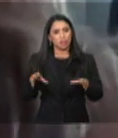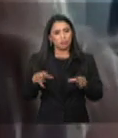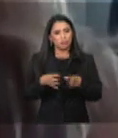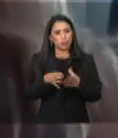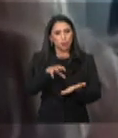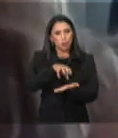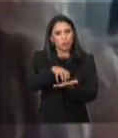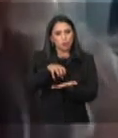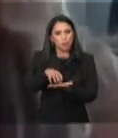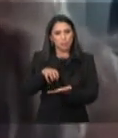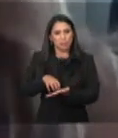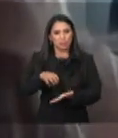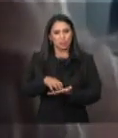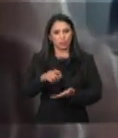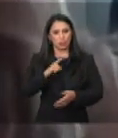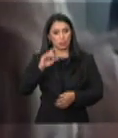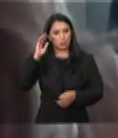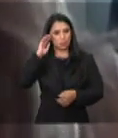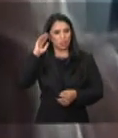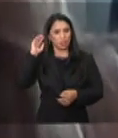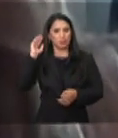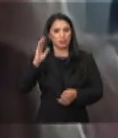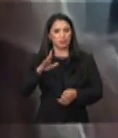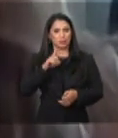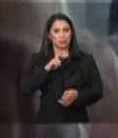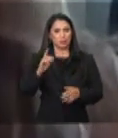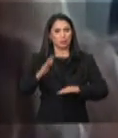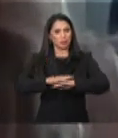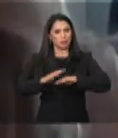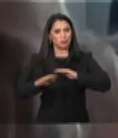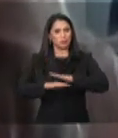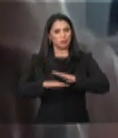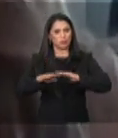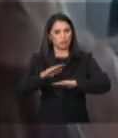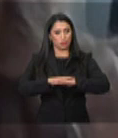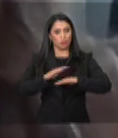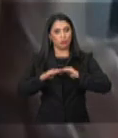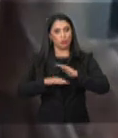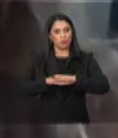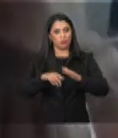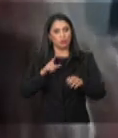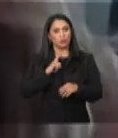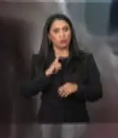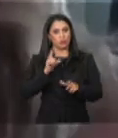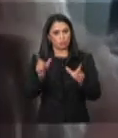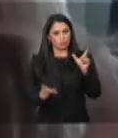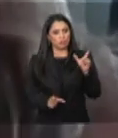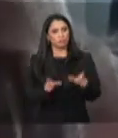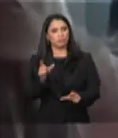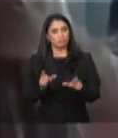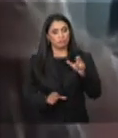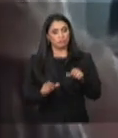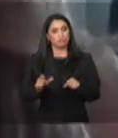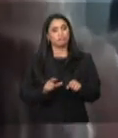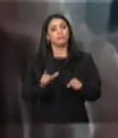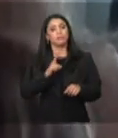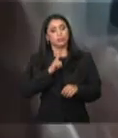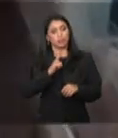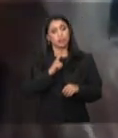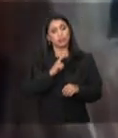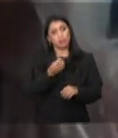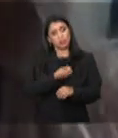transversalizada e principalmente construída com as pessoas em situação e trajetória de rua